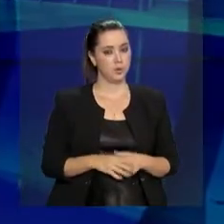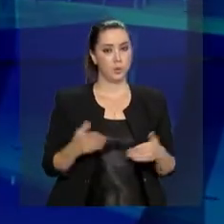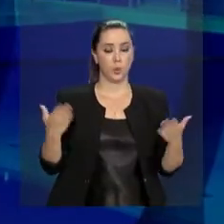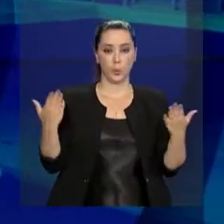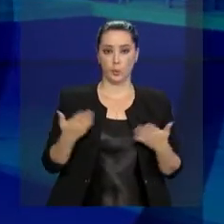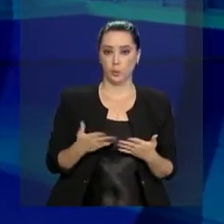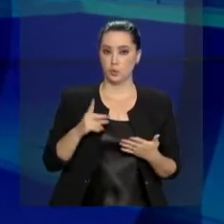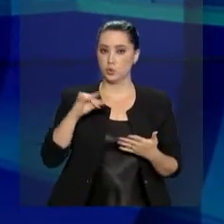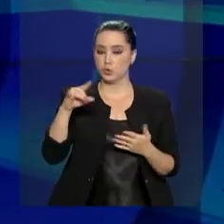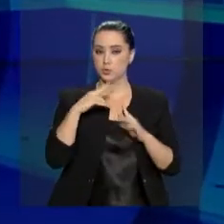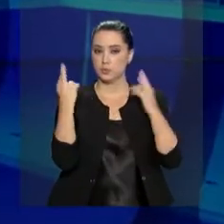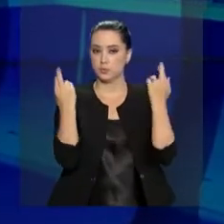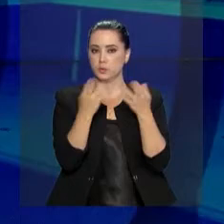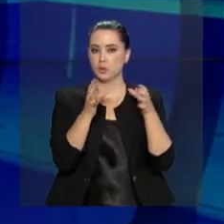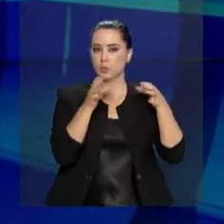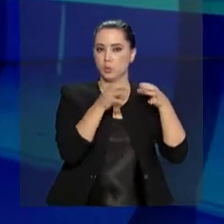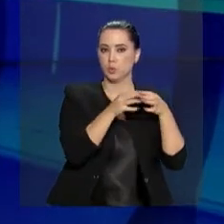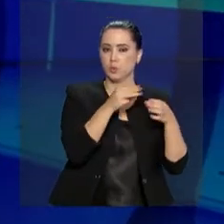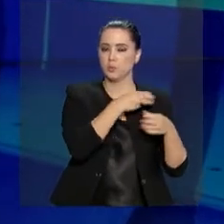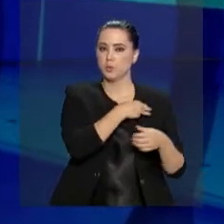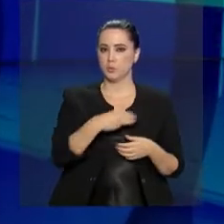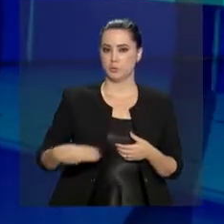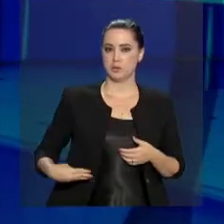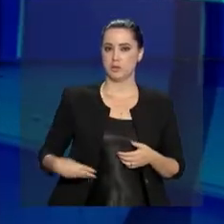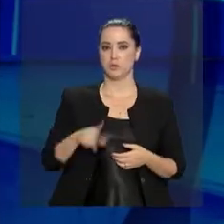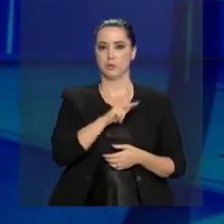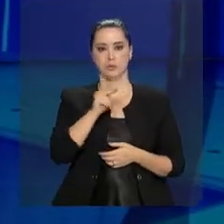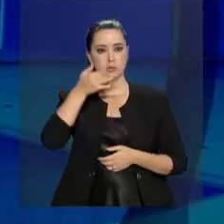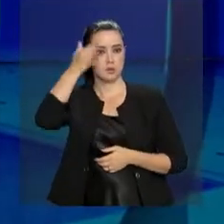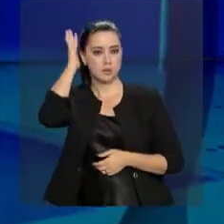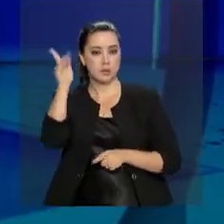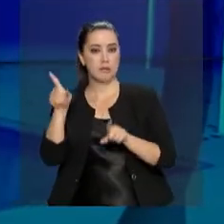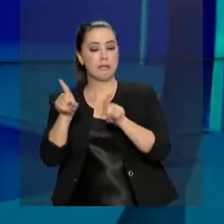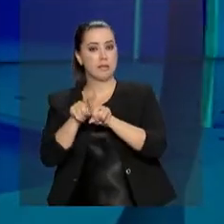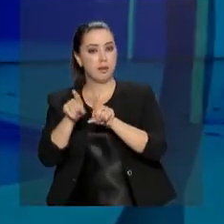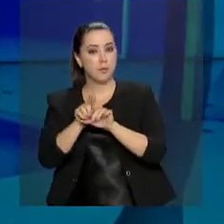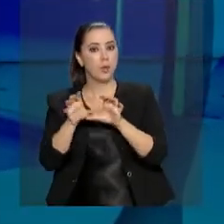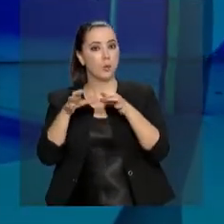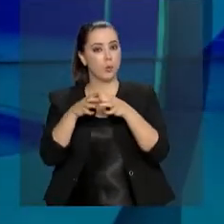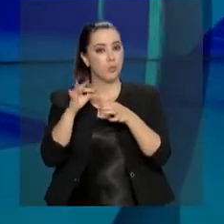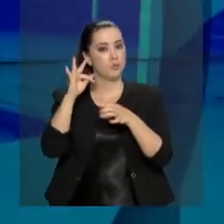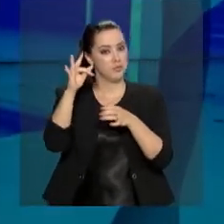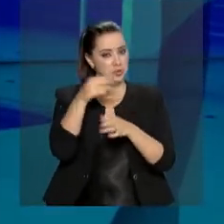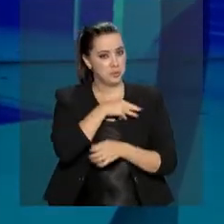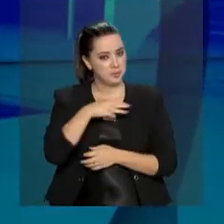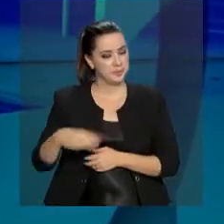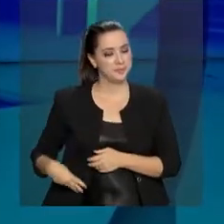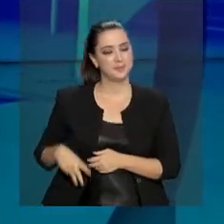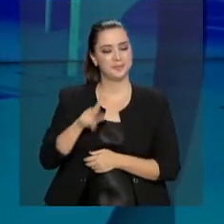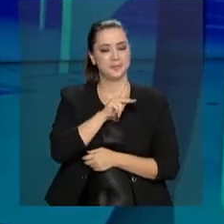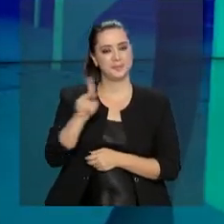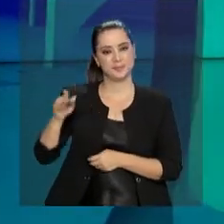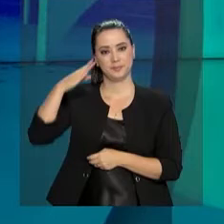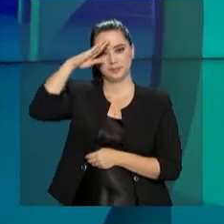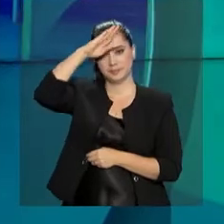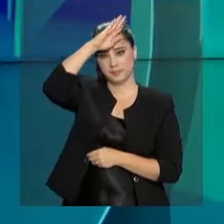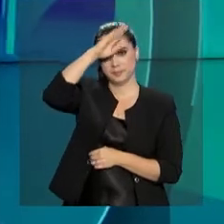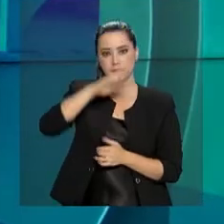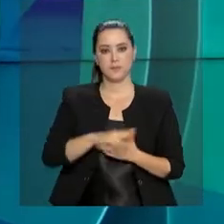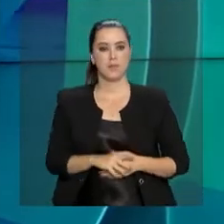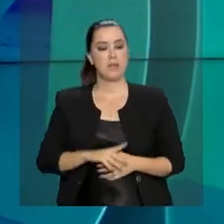hoje foi dia de reunião entre ministros da equipe do presidente michel temer e futuros ministros do presidente eleito já